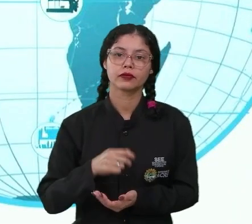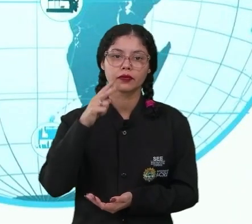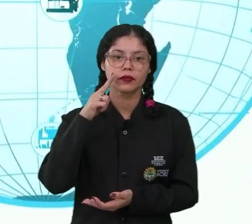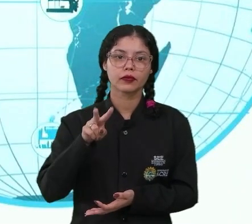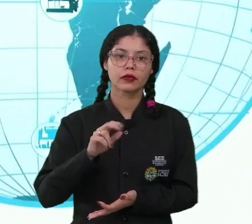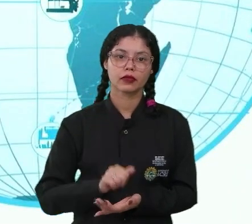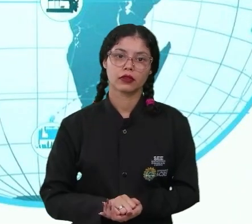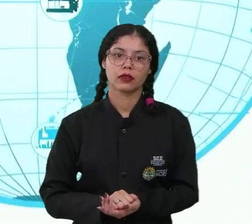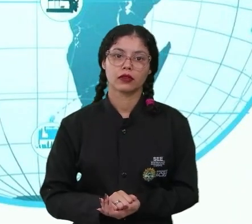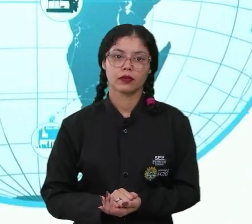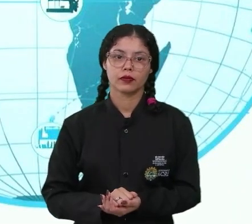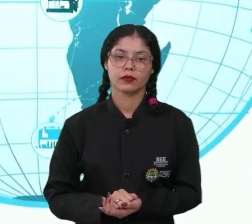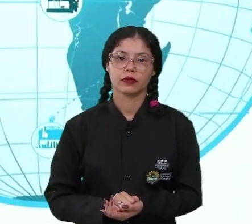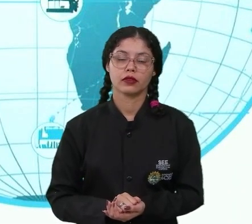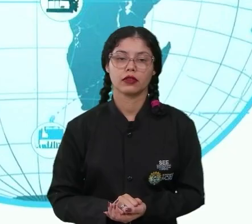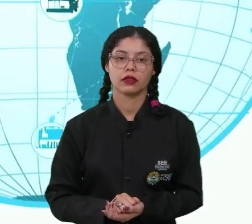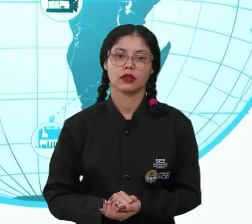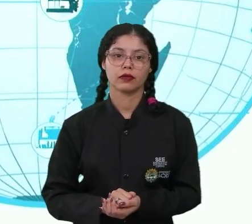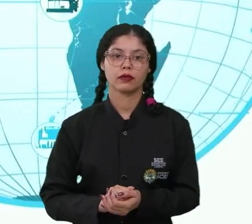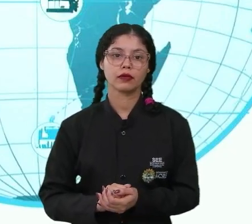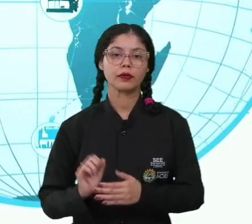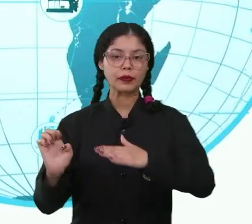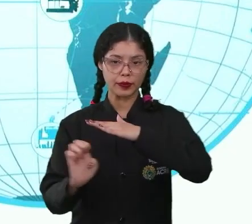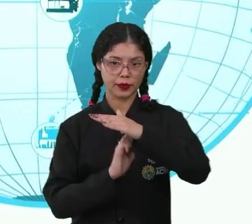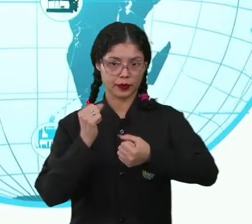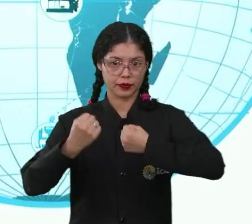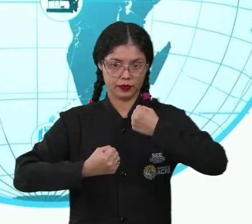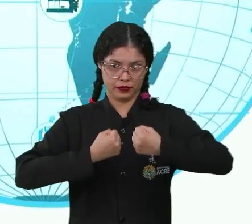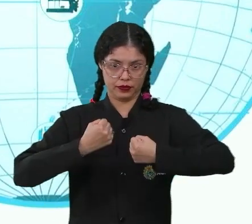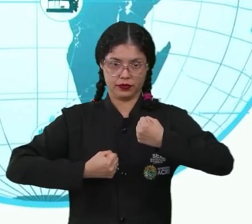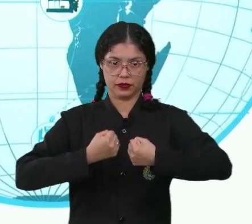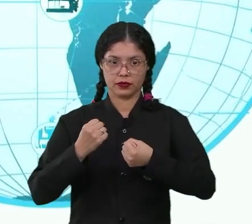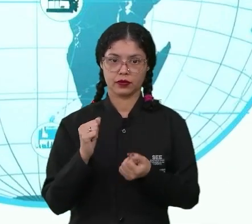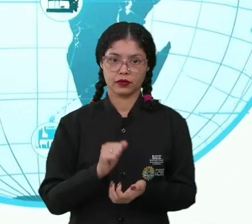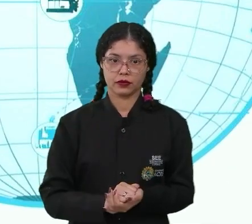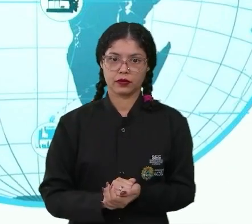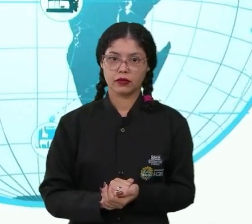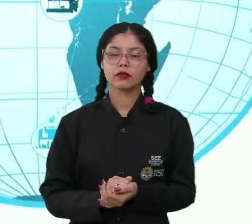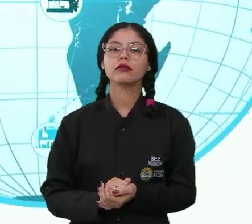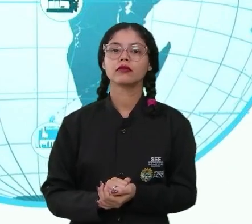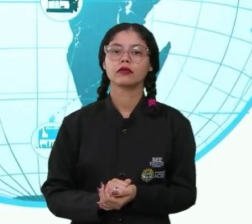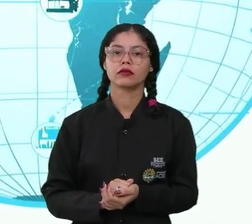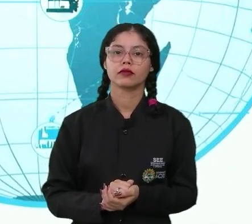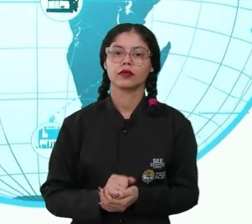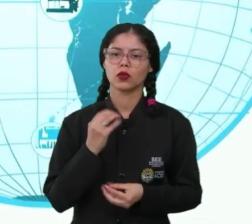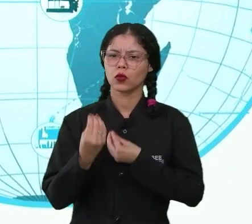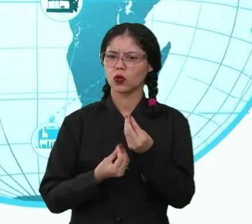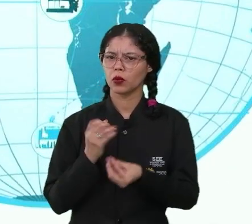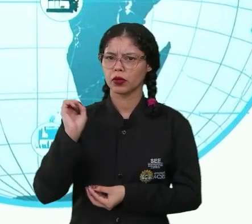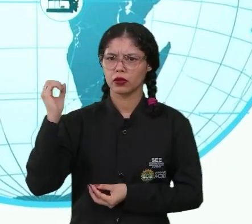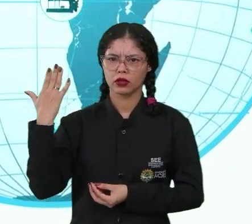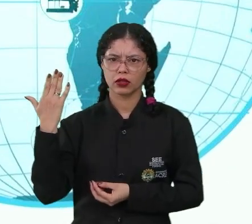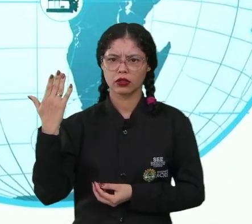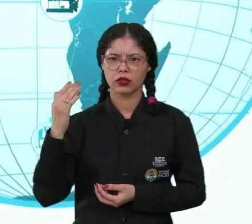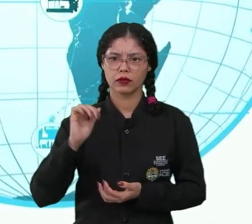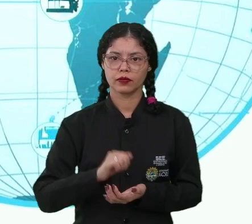só. Na empresa automobilística, nas indústrias automobilísticas, como que acontece aí o exemplo